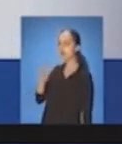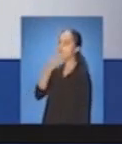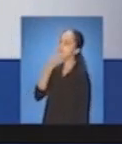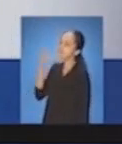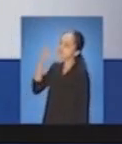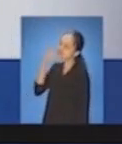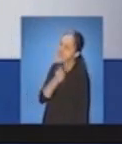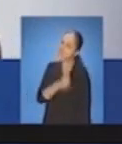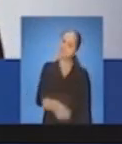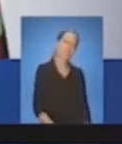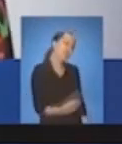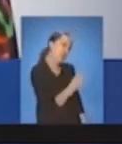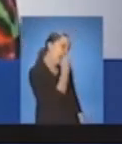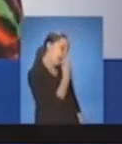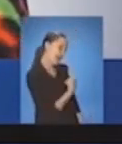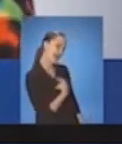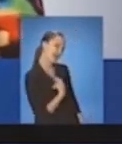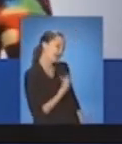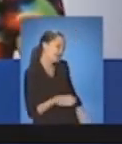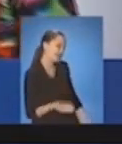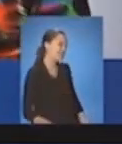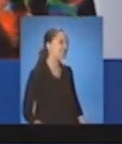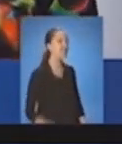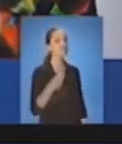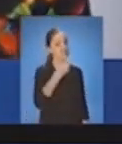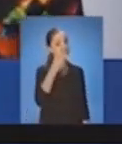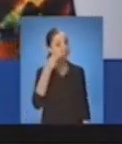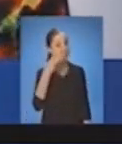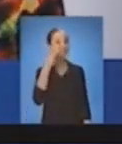oh, menino lindo. São seus olhos.